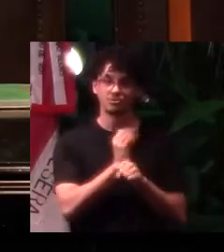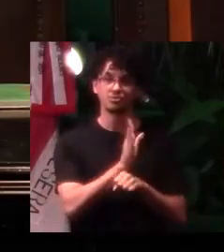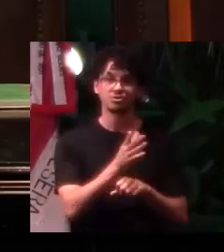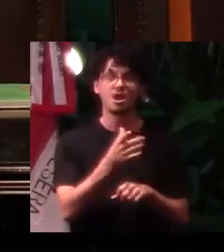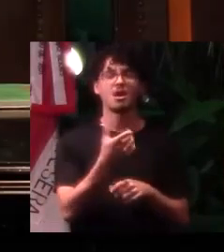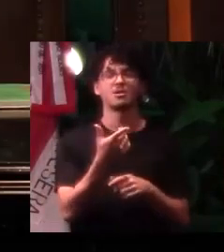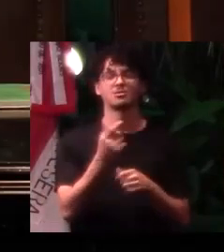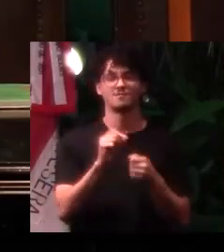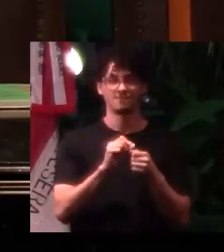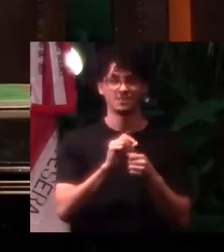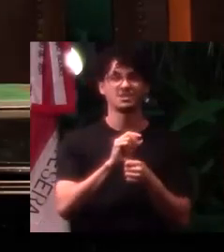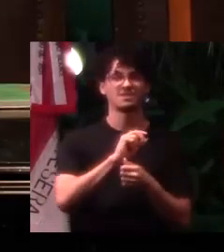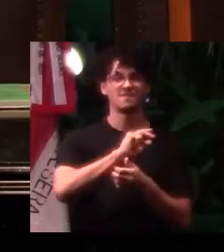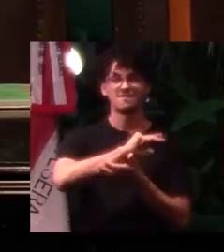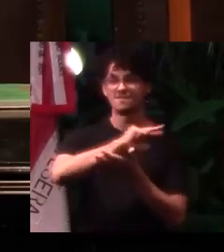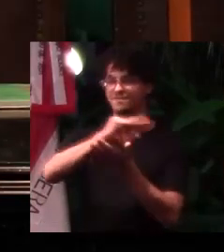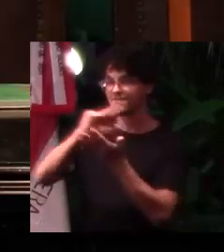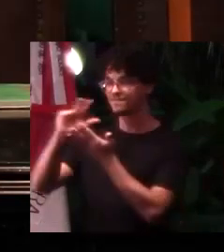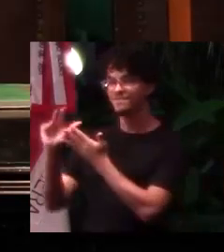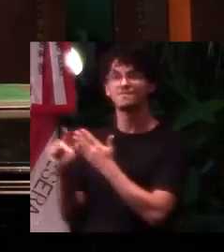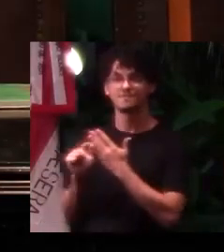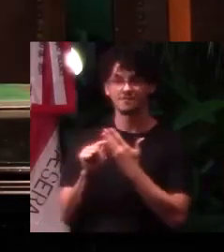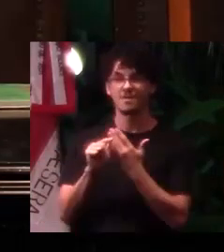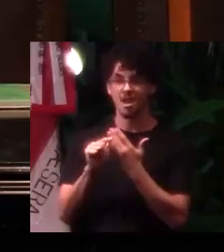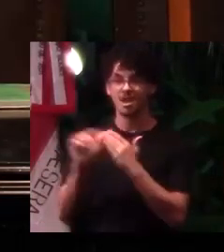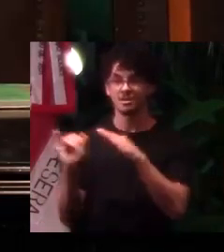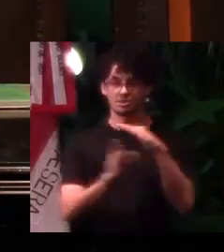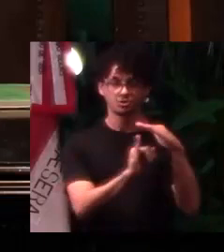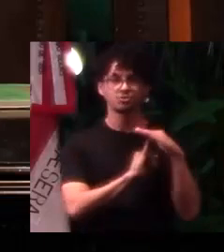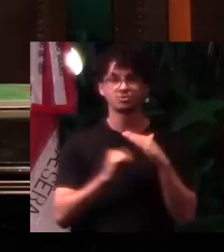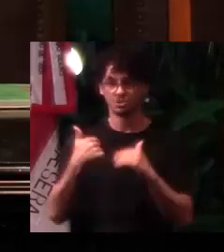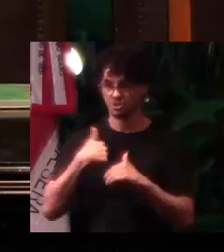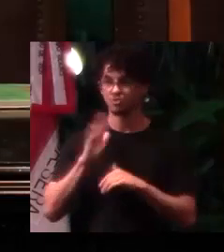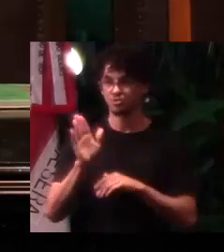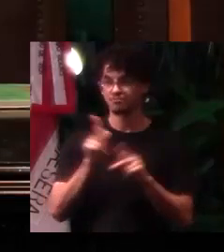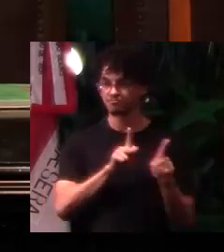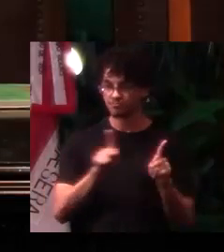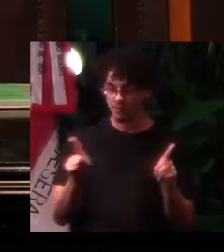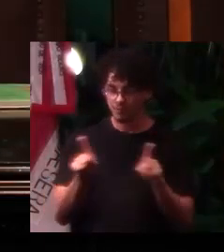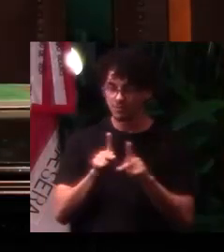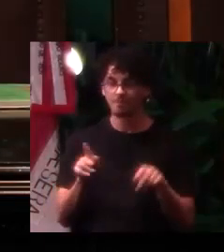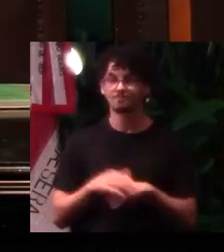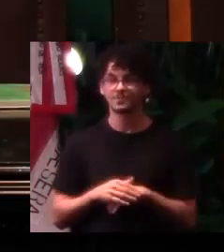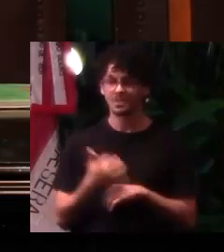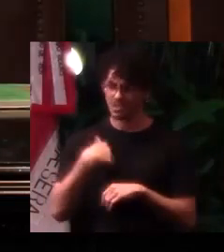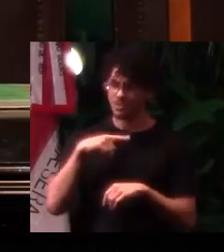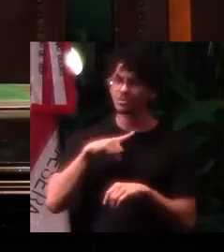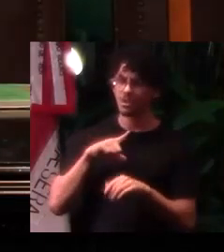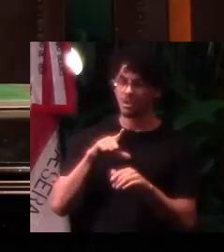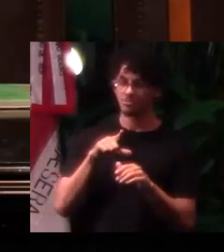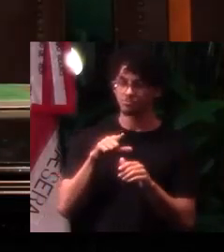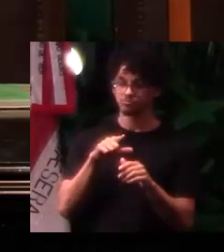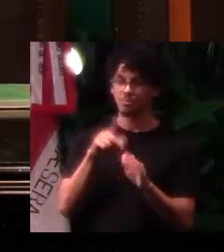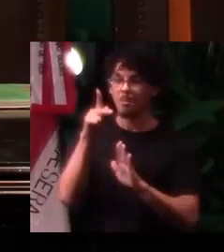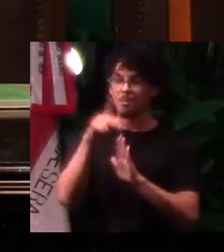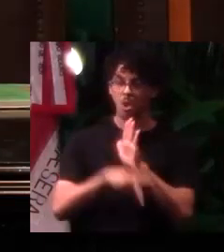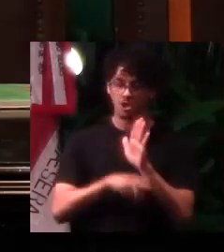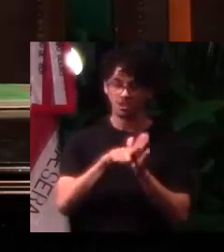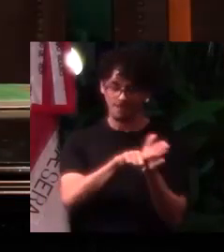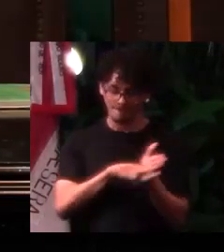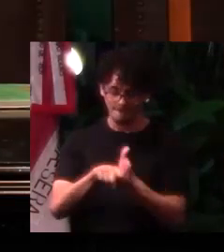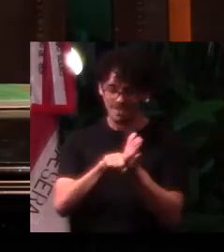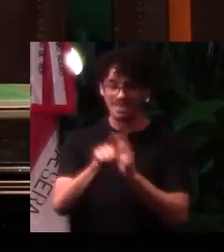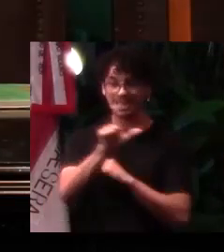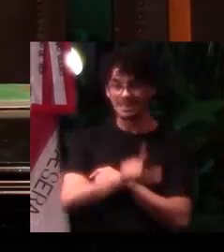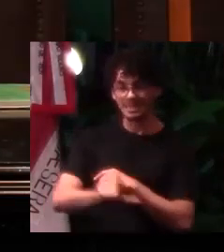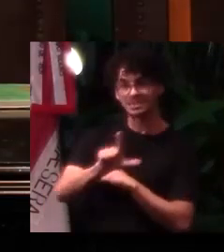já em várias instituições, e tem um projeto de pesquisa em Direito e Literatura desde